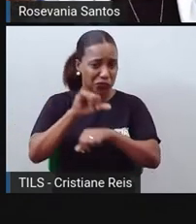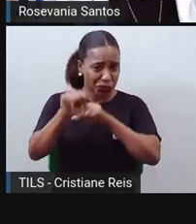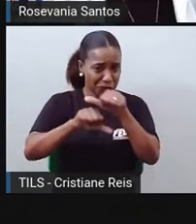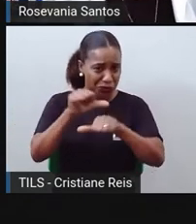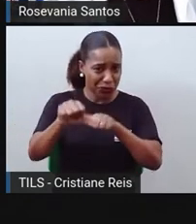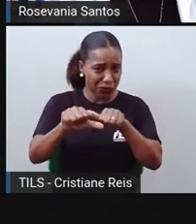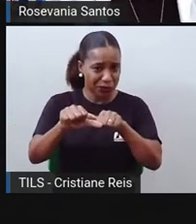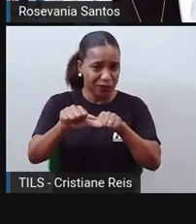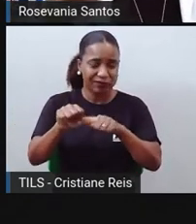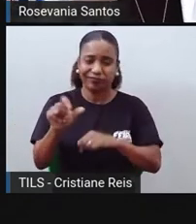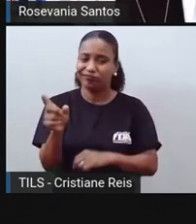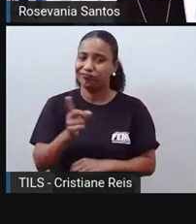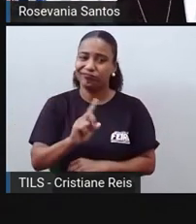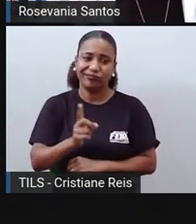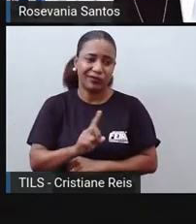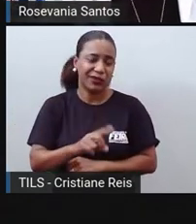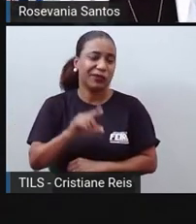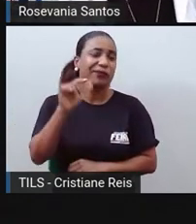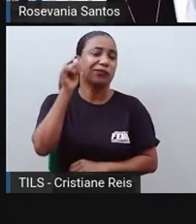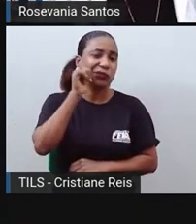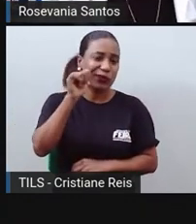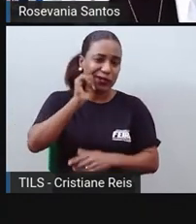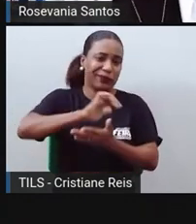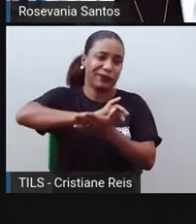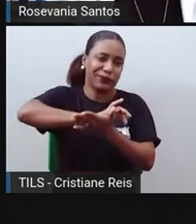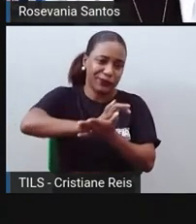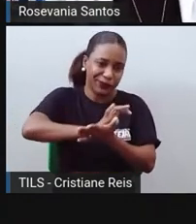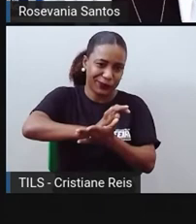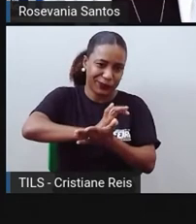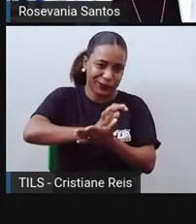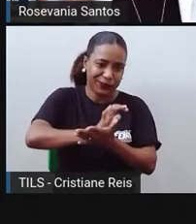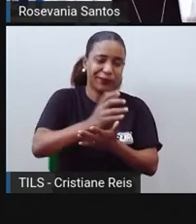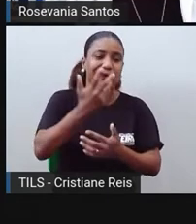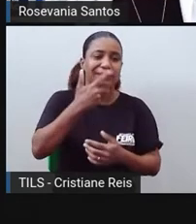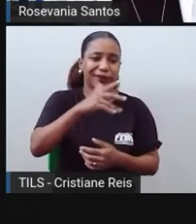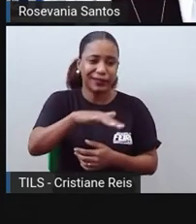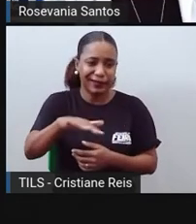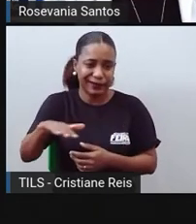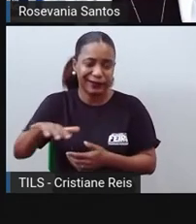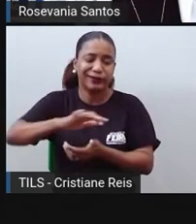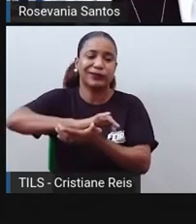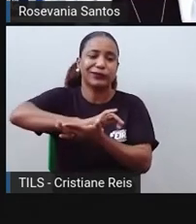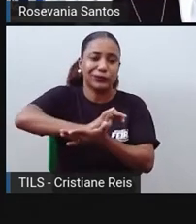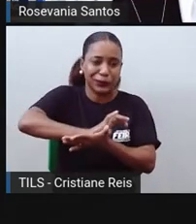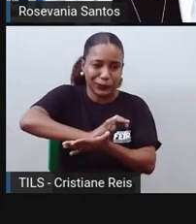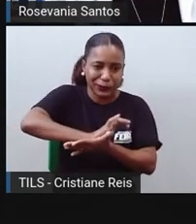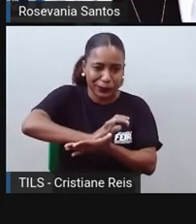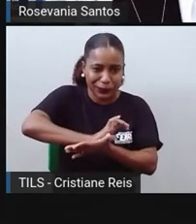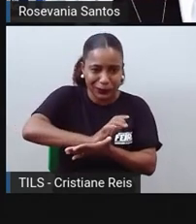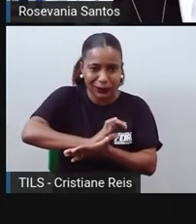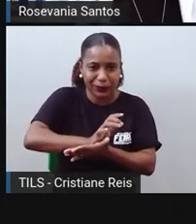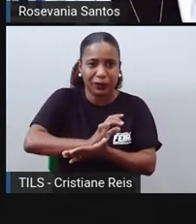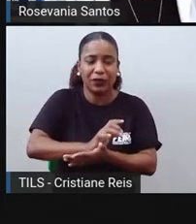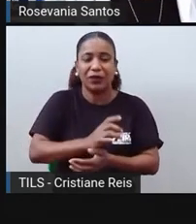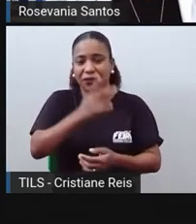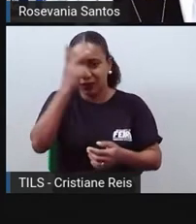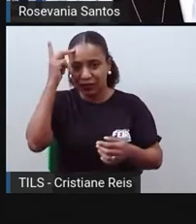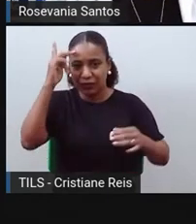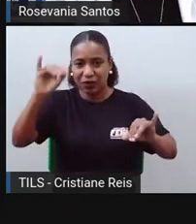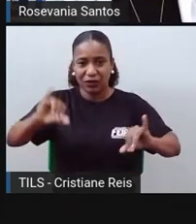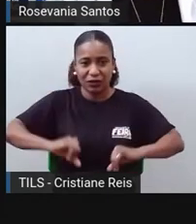nas reportagens aí é que boa parte desse povo realmente está voltando a ter aquele velho,